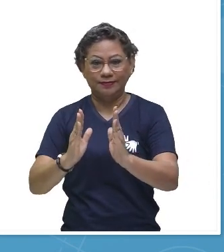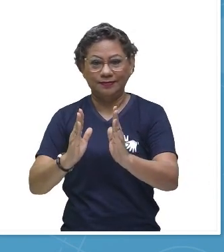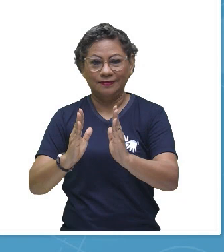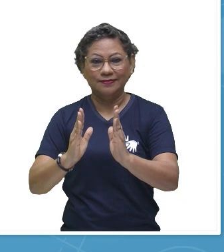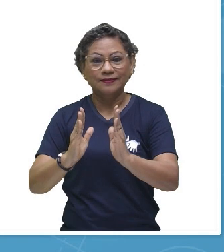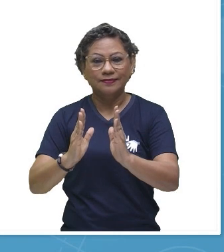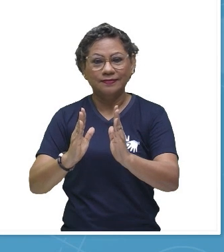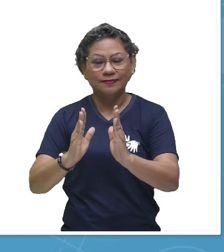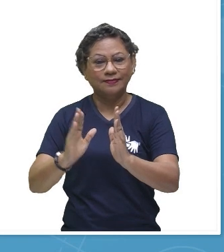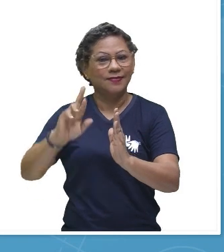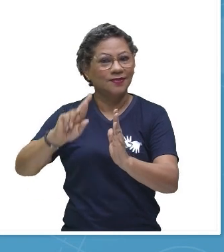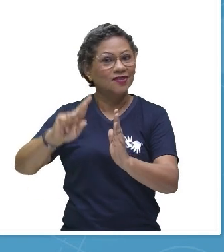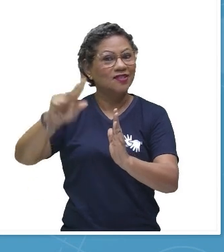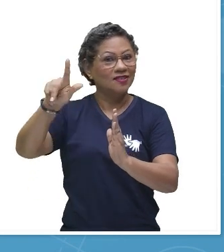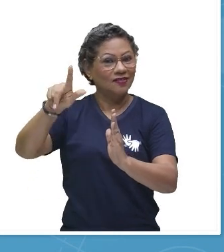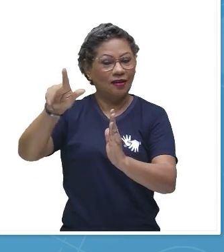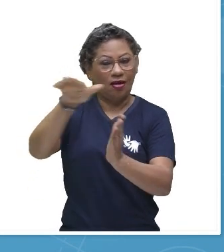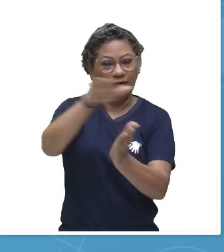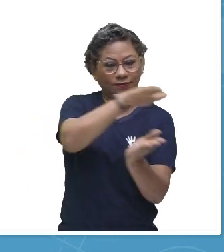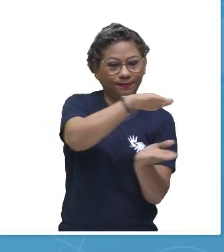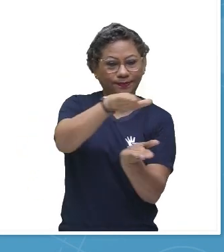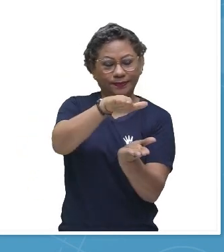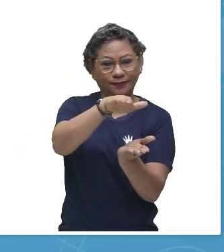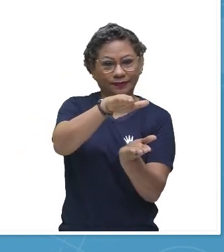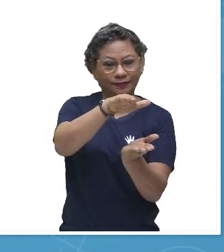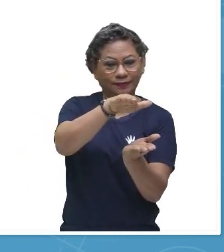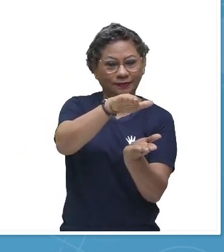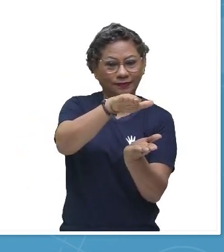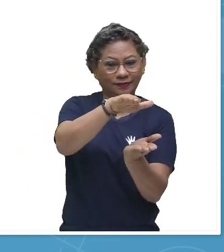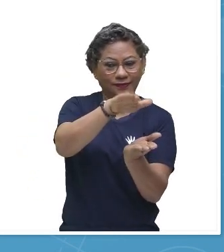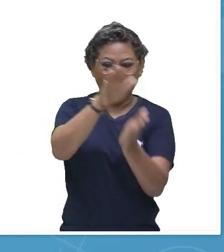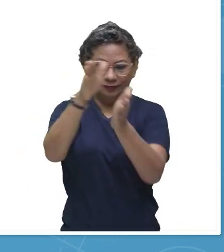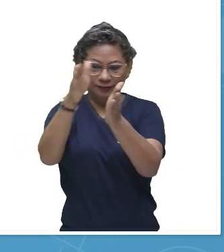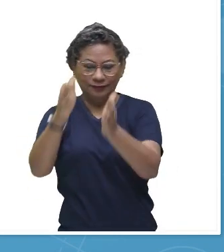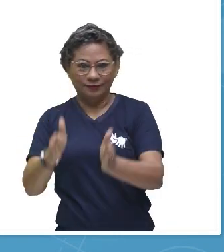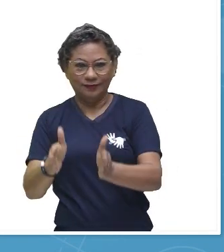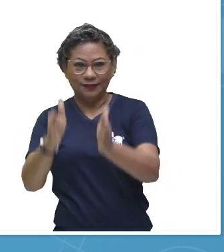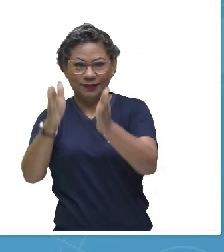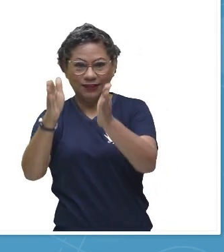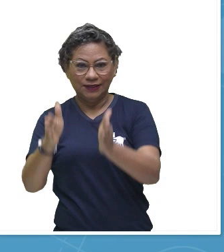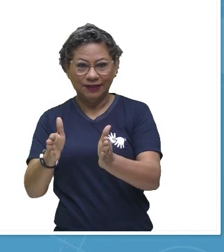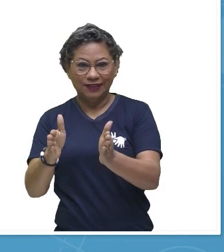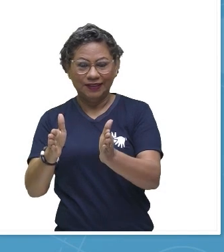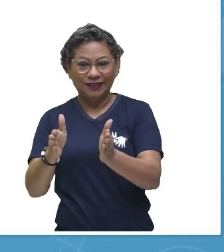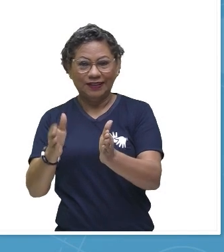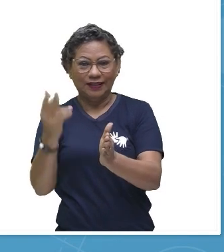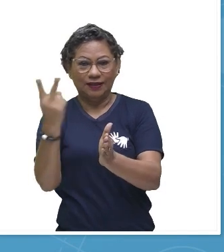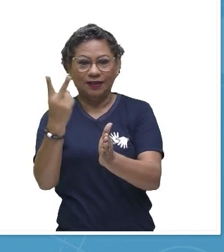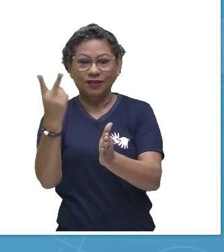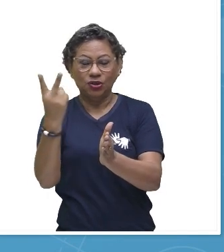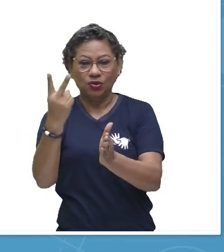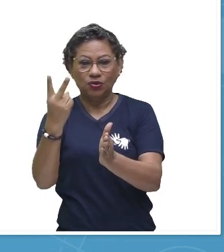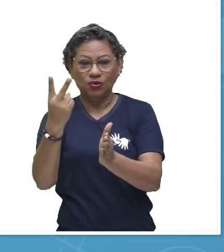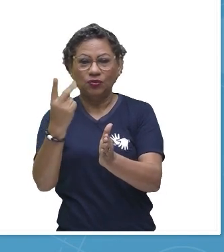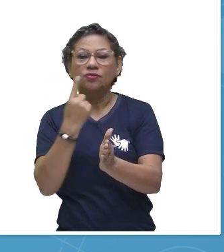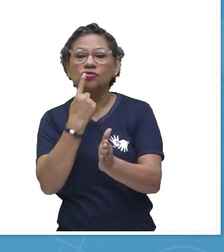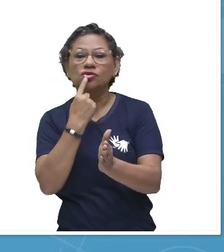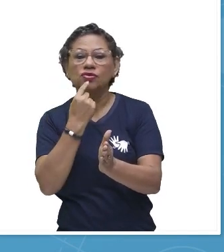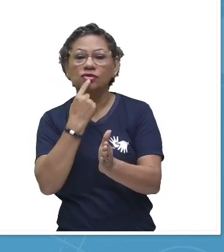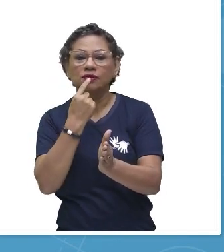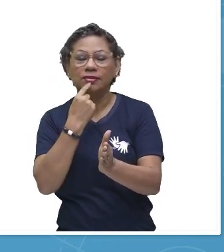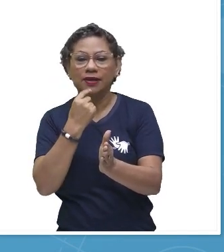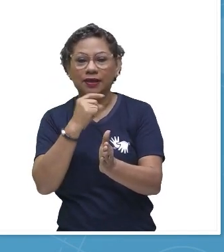aqui, mas elas também estão no mesmo plano. Então, significa que elas também são